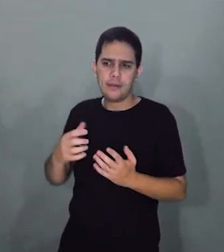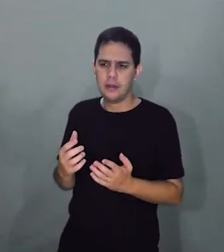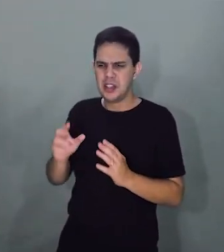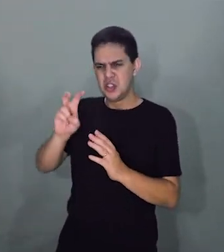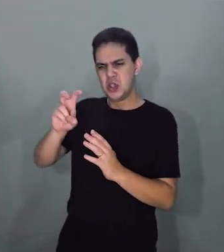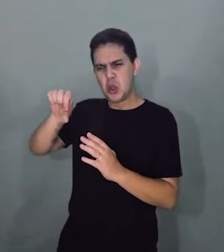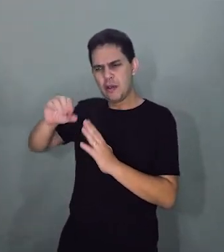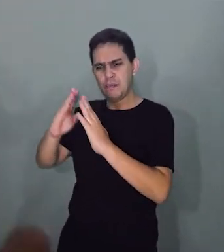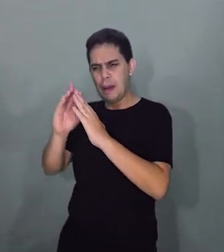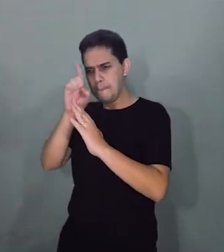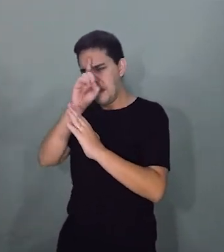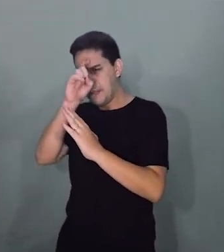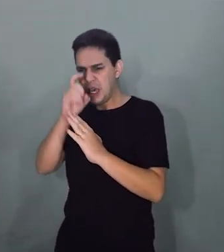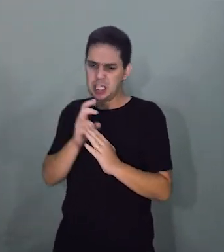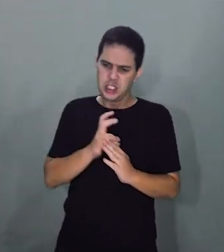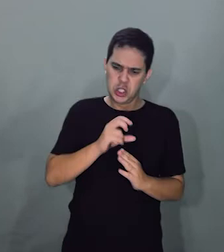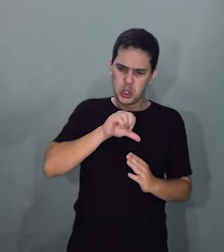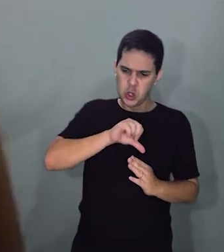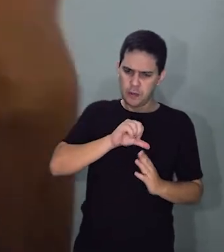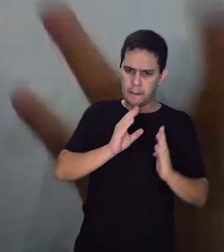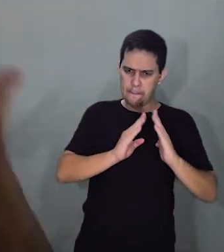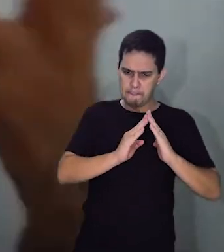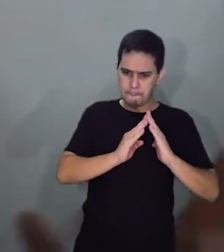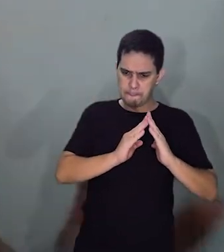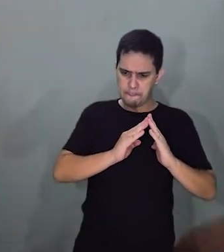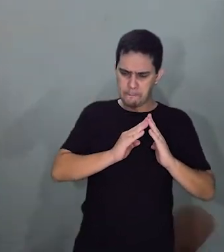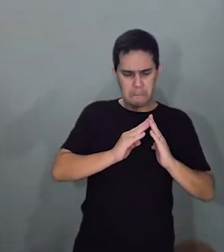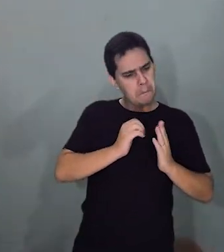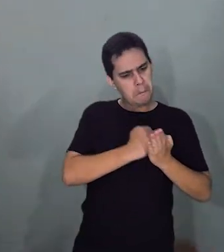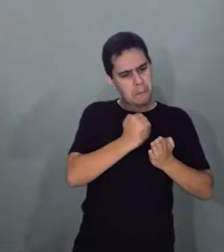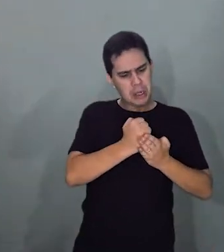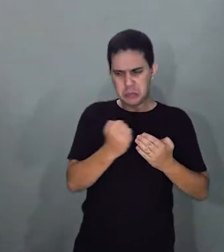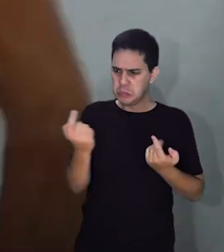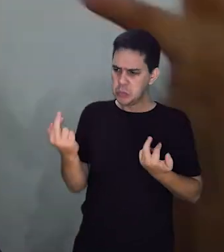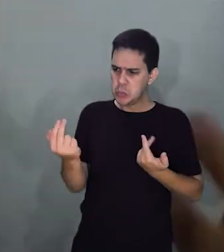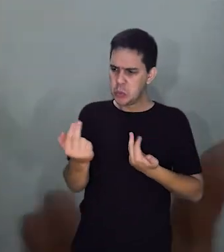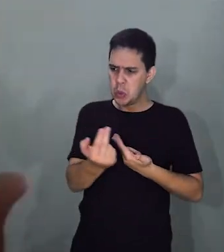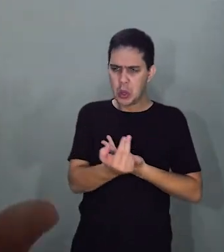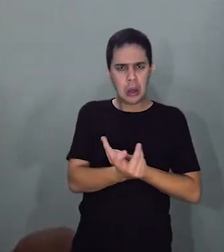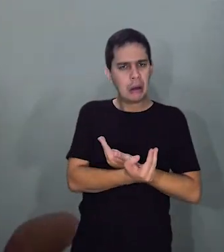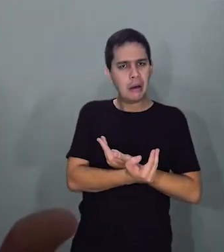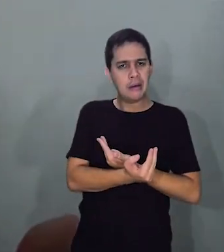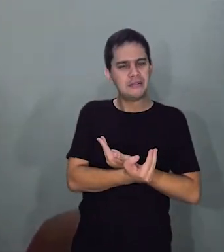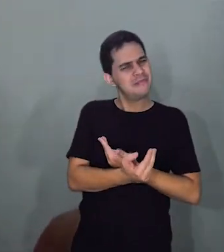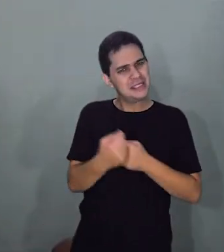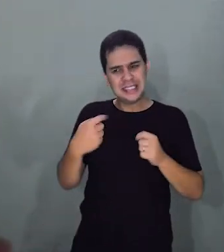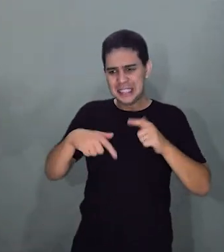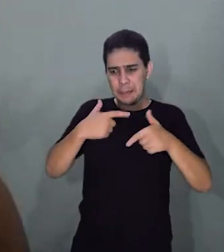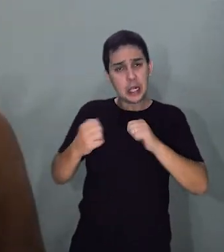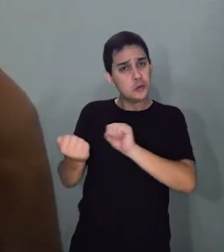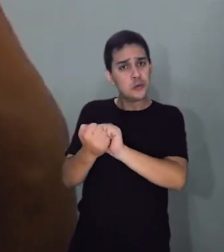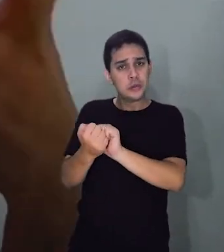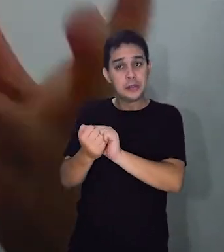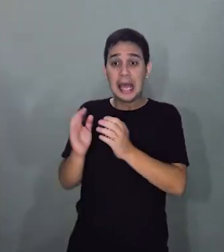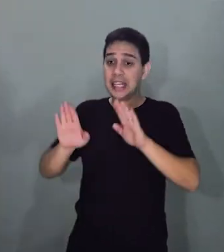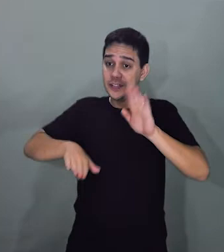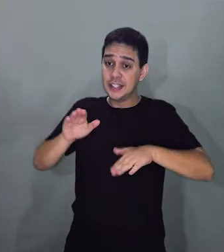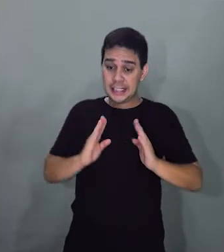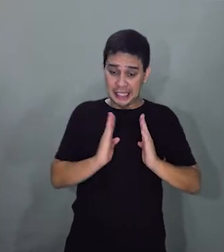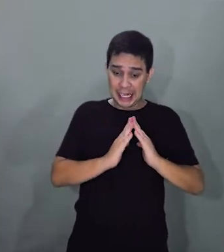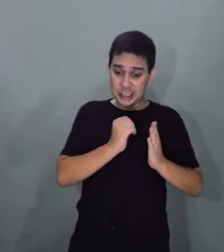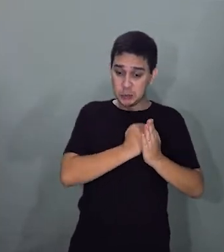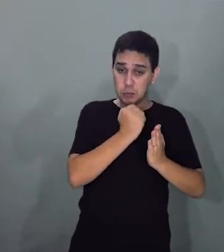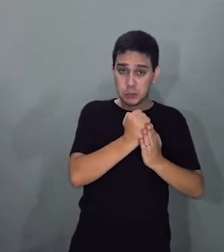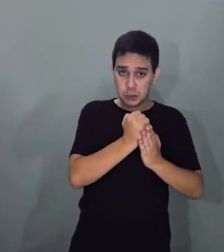cartório. O que a gente vê, às vezes, é que ocorre do pessoal nem se conhecer, às vezes, profissional de saúde e profissional do cartório. Então, tem